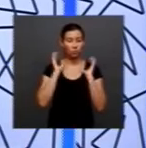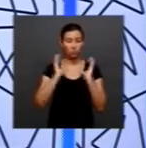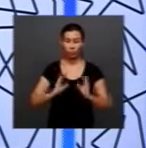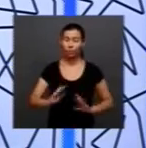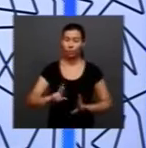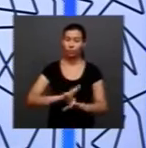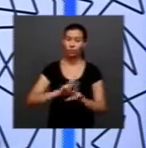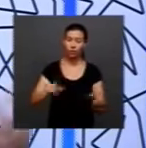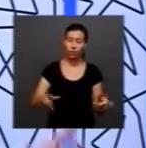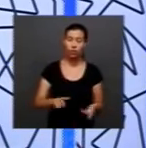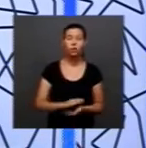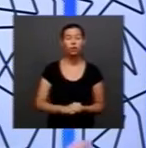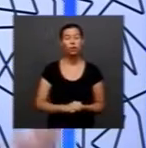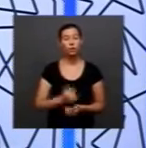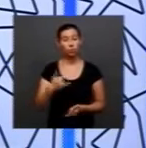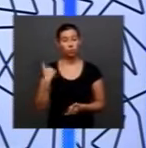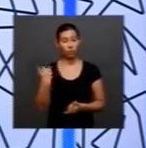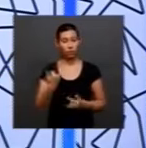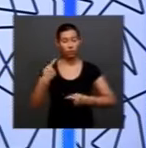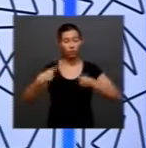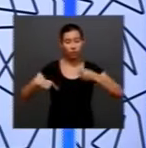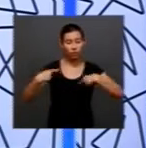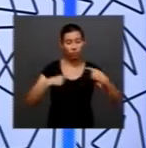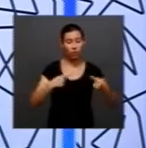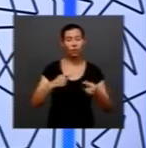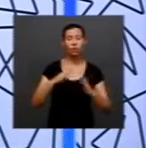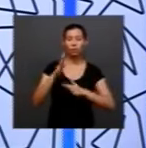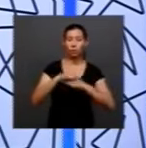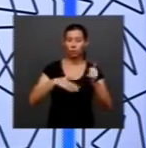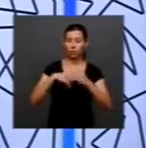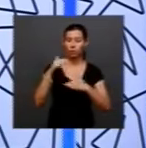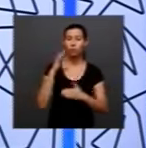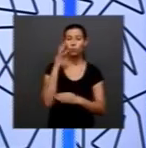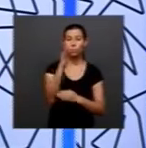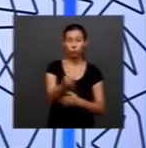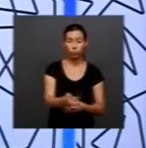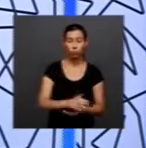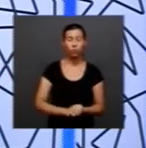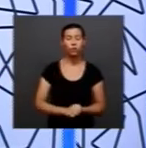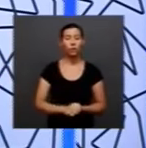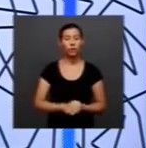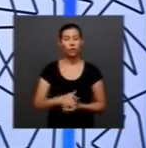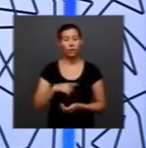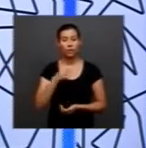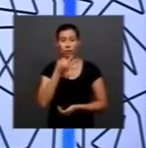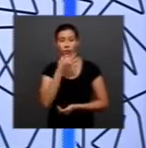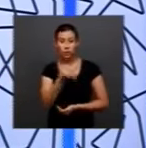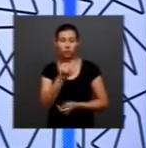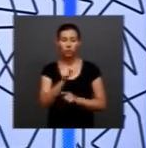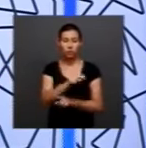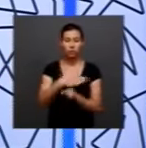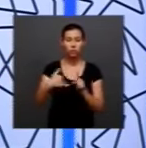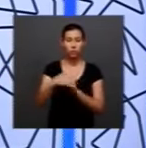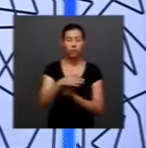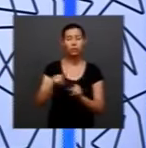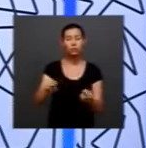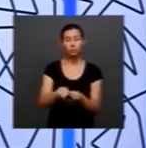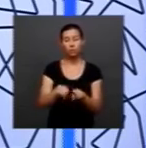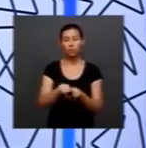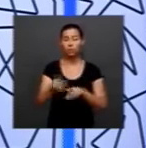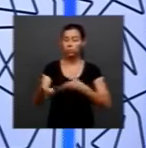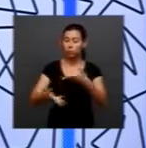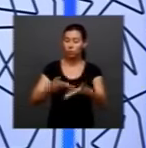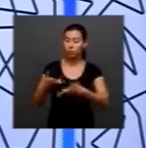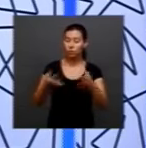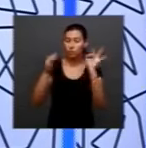debate é fundamental para a gente ter a formação de profissionais com uma crítica social e com um cuidado mais